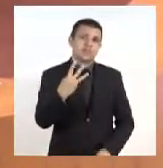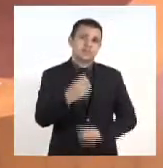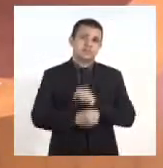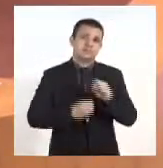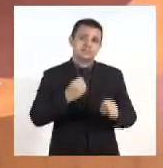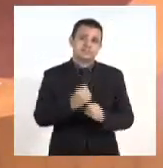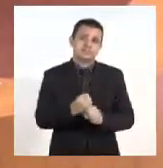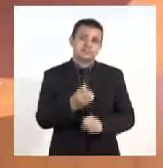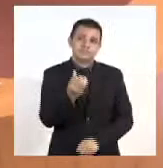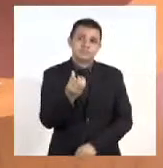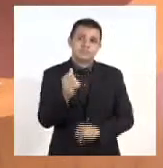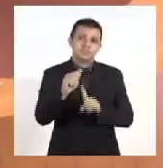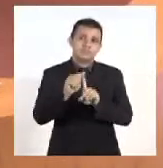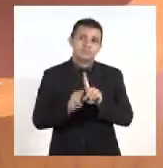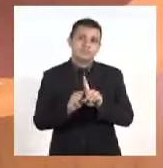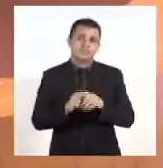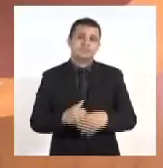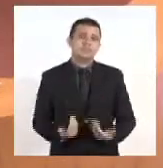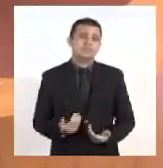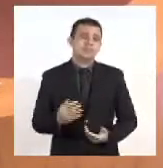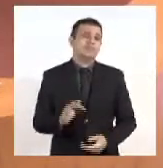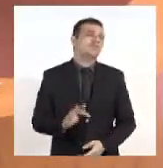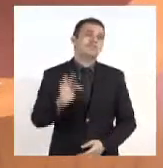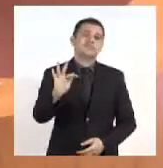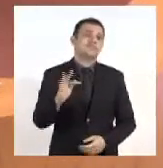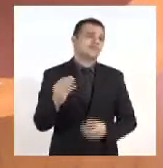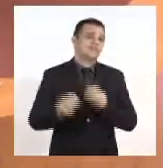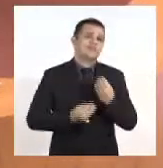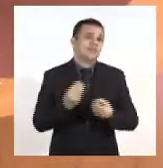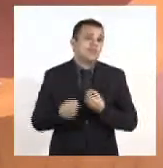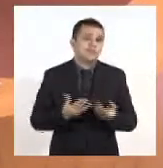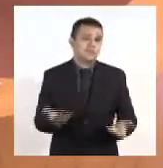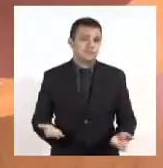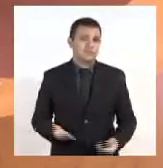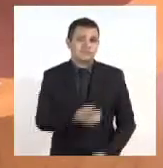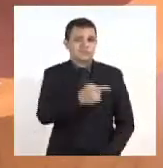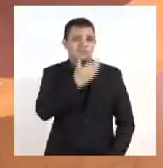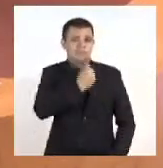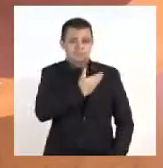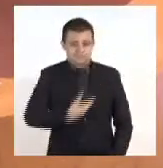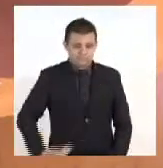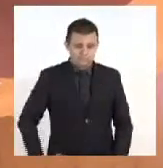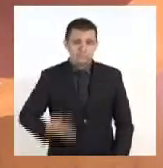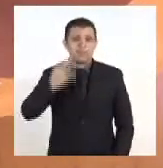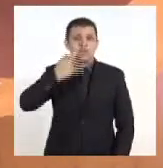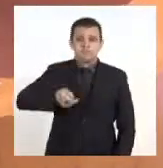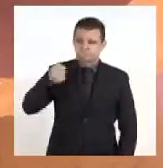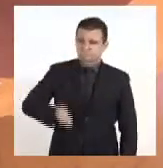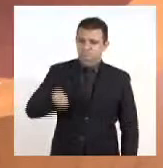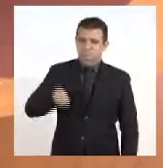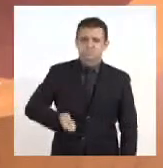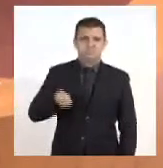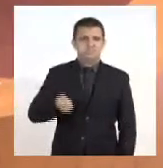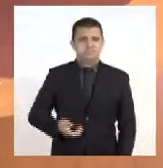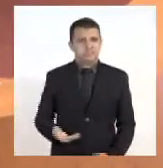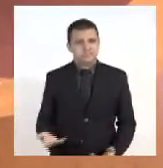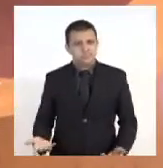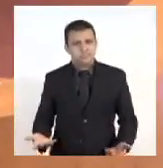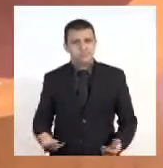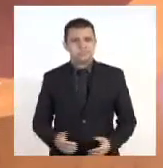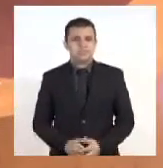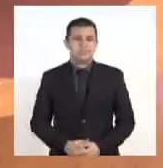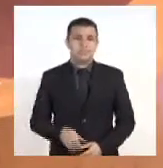O que será do nosso Estado com esse ditador no governo? Ao invés dele